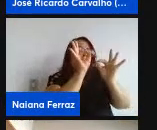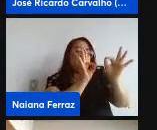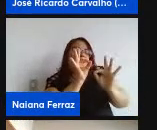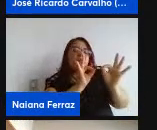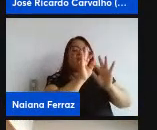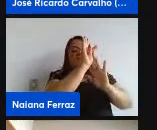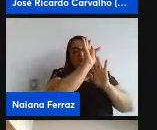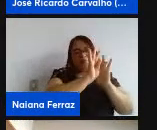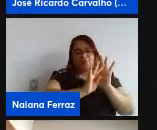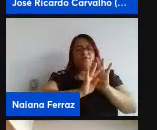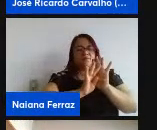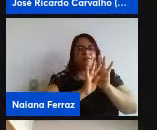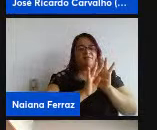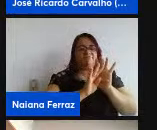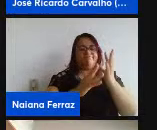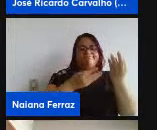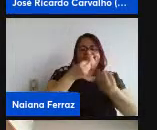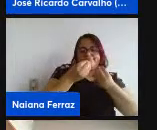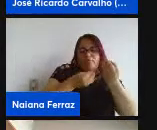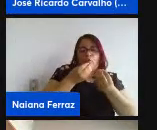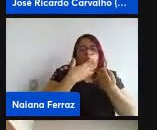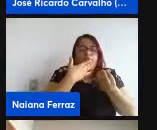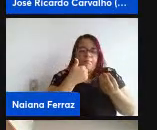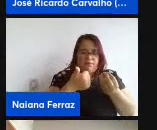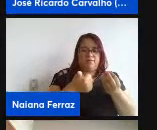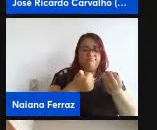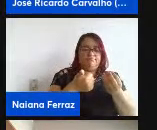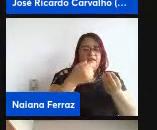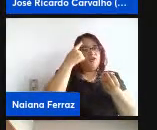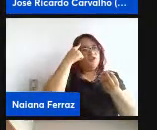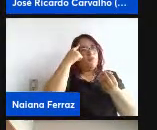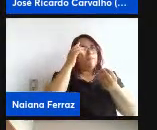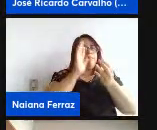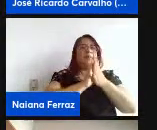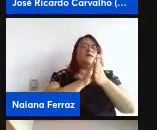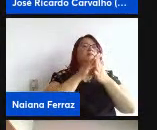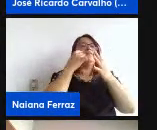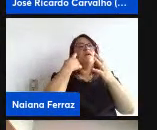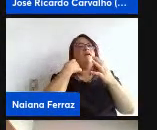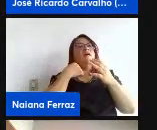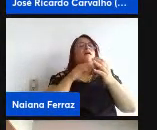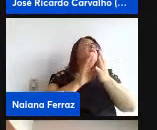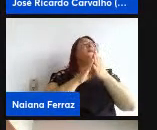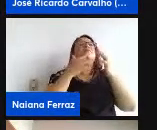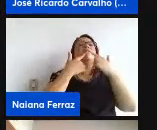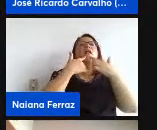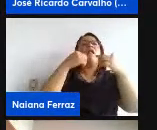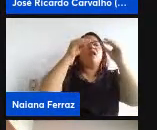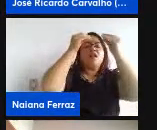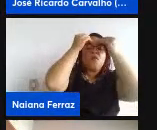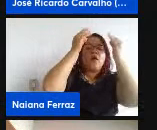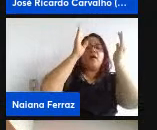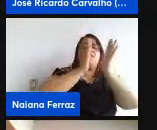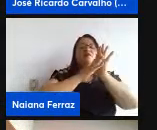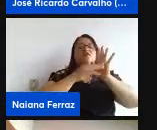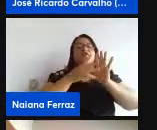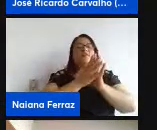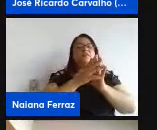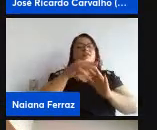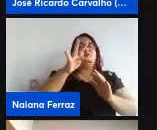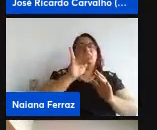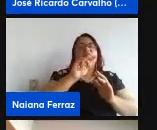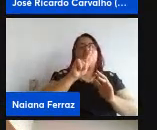vista estilístico também a gente pensa nas figuras de linguagem, a gente pensa nas maneiras de tornar esse texto mais